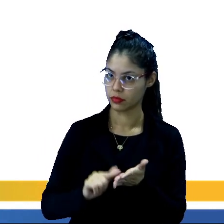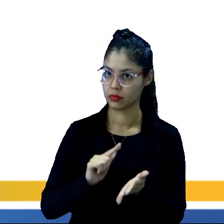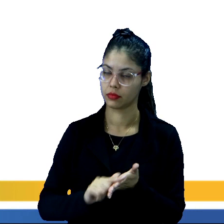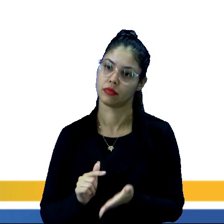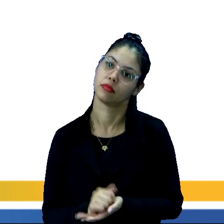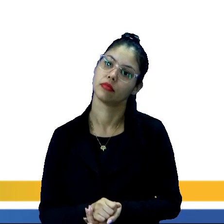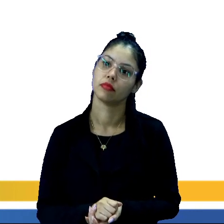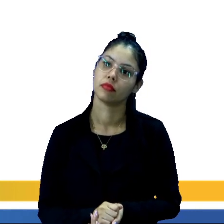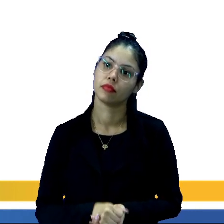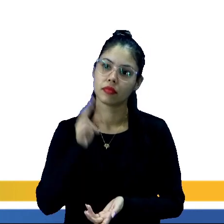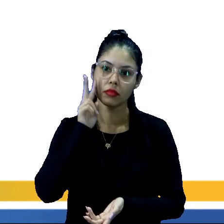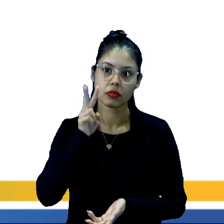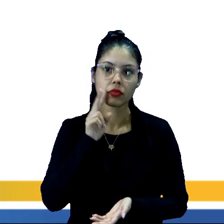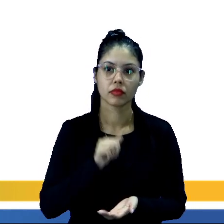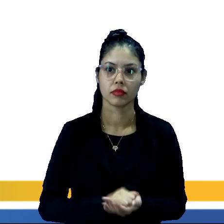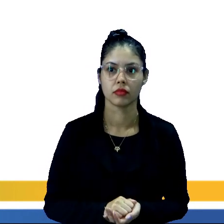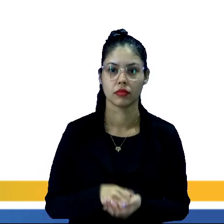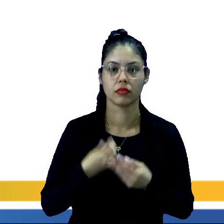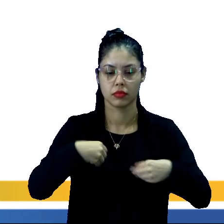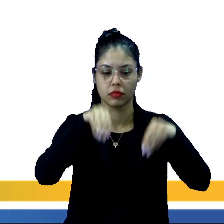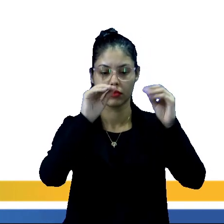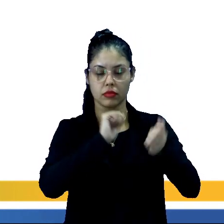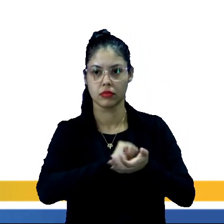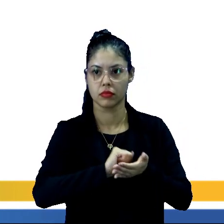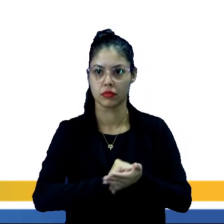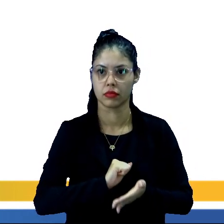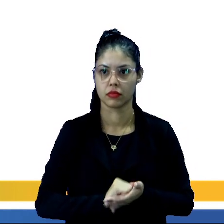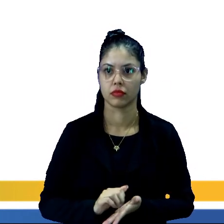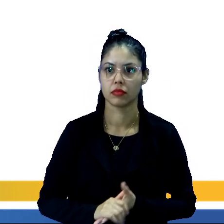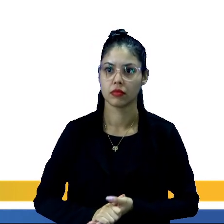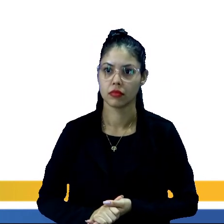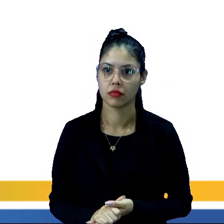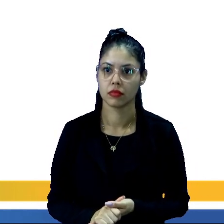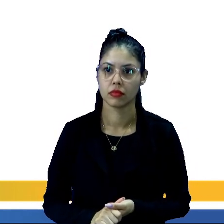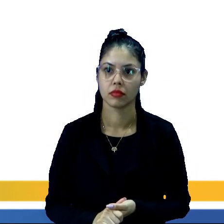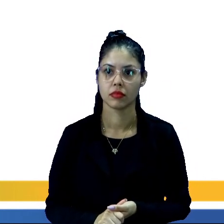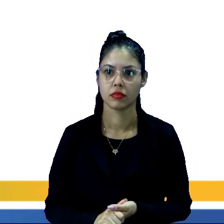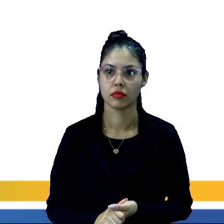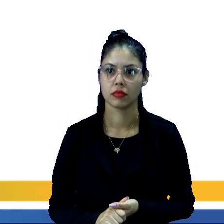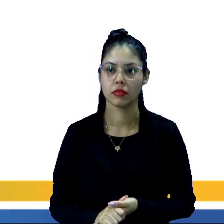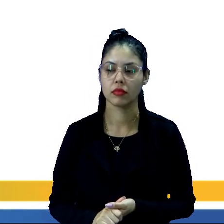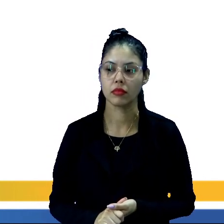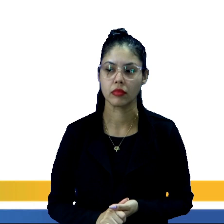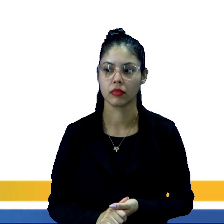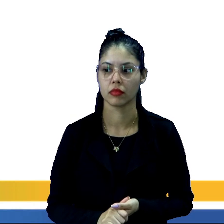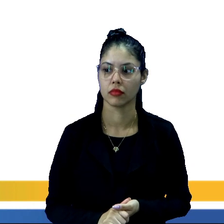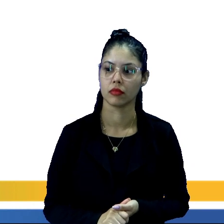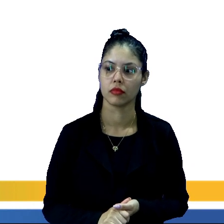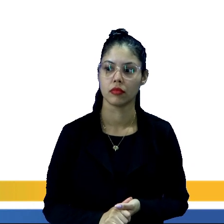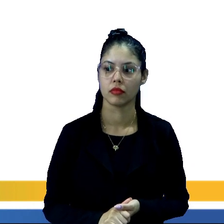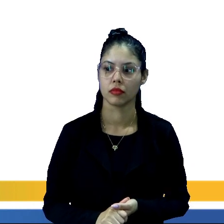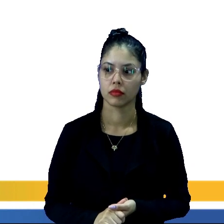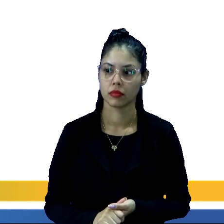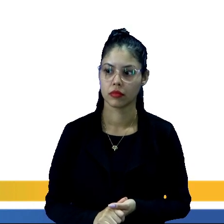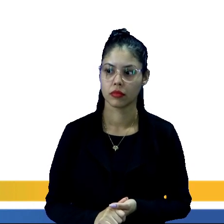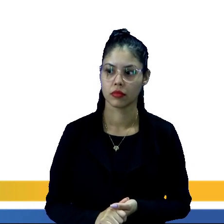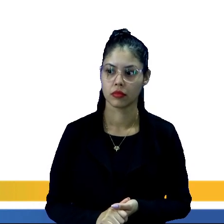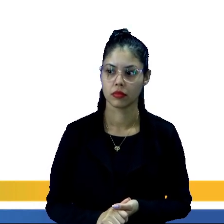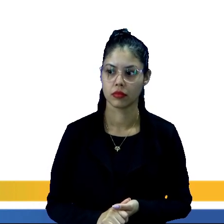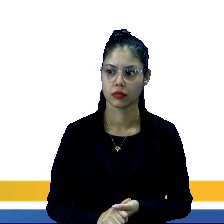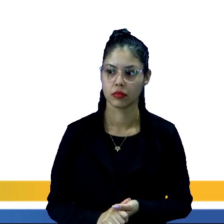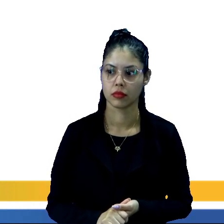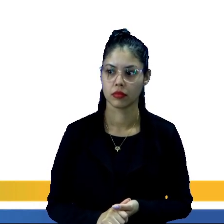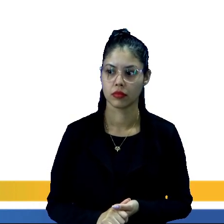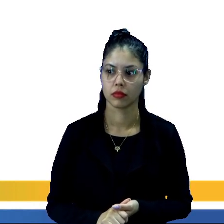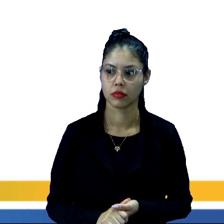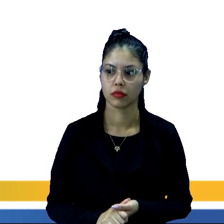limpando. Aí ela lembrou da mãe dela lavando roupa e estendendo a roupa. Virou-se para a mãe dela e disse: claro, o